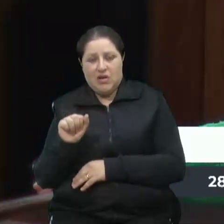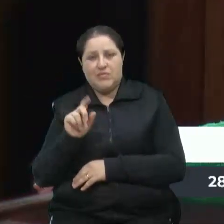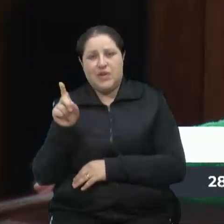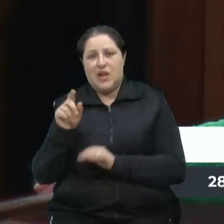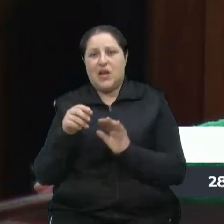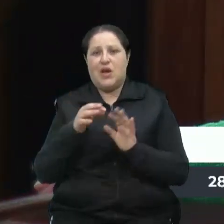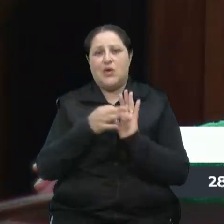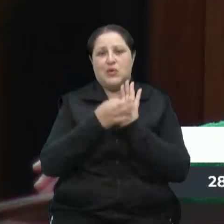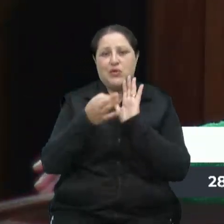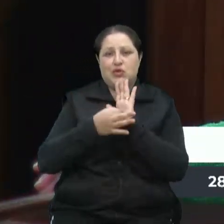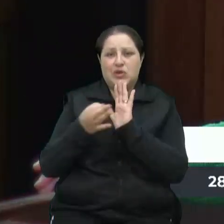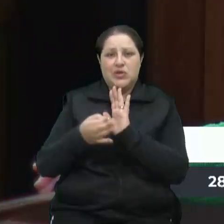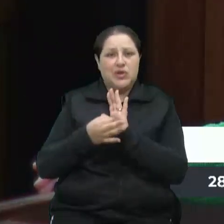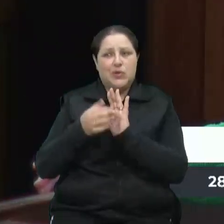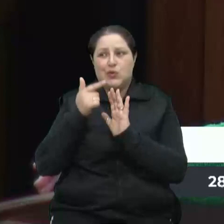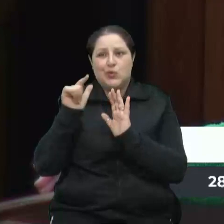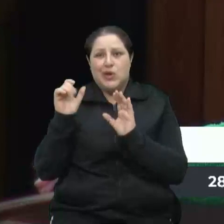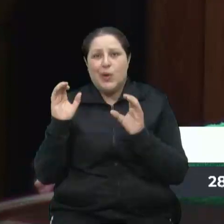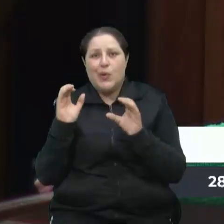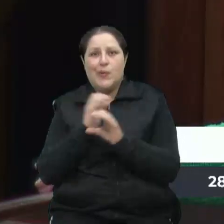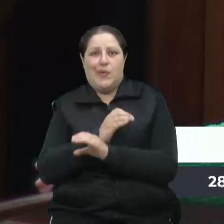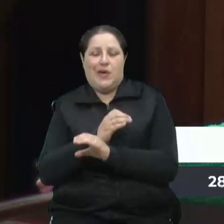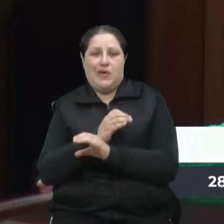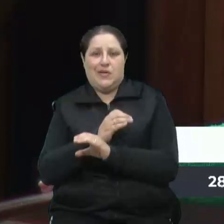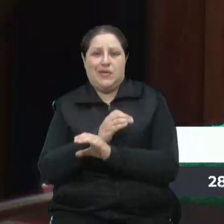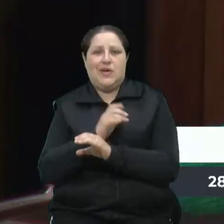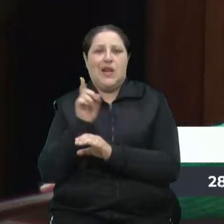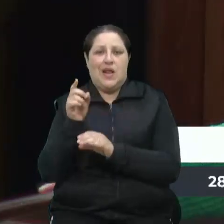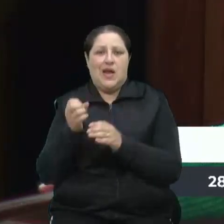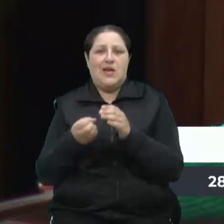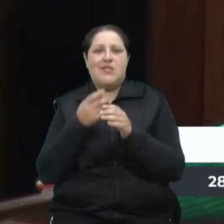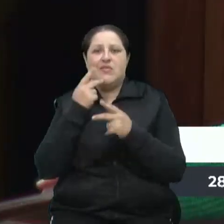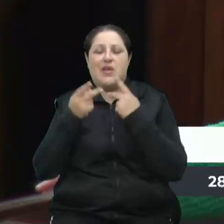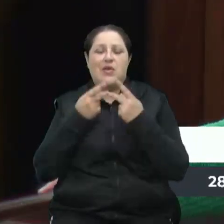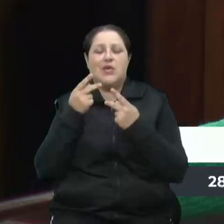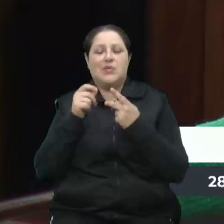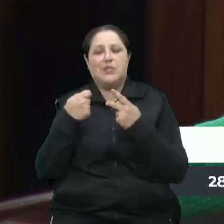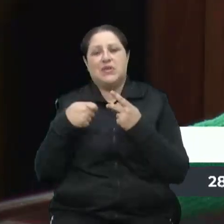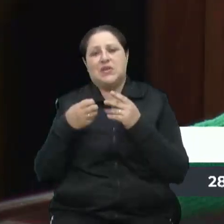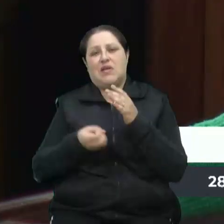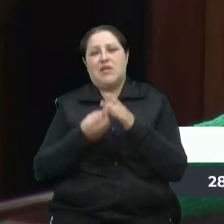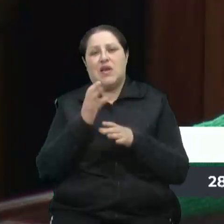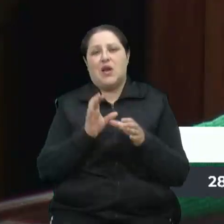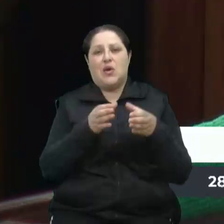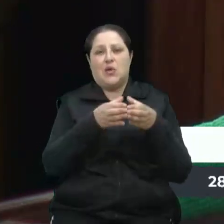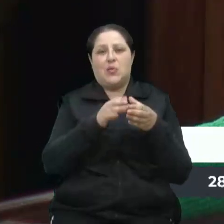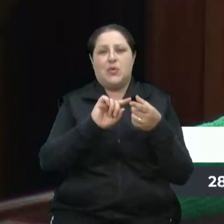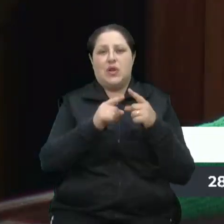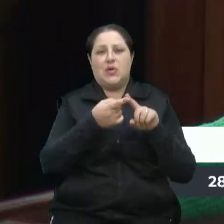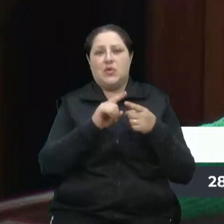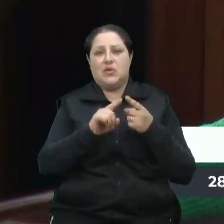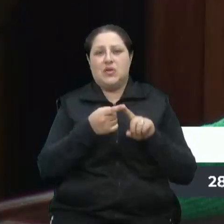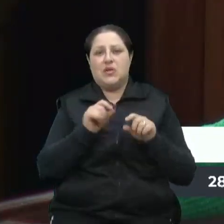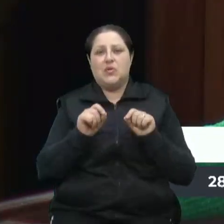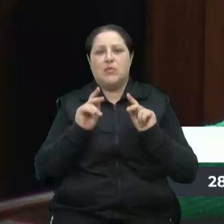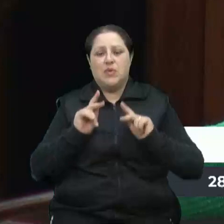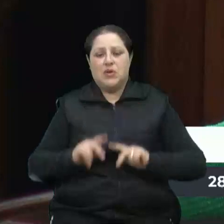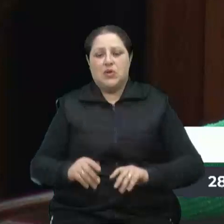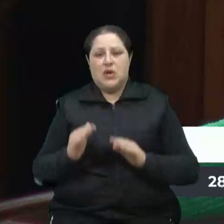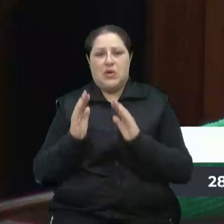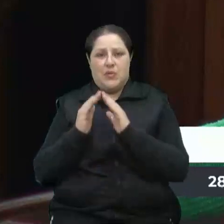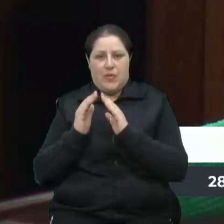insuficiente. Ela é da criação de um grupo de negociação composta pelos